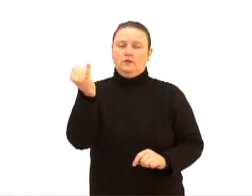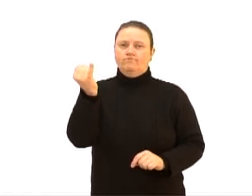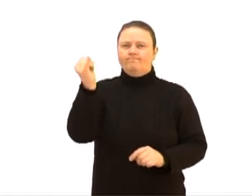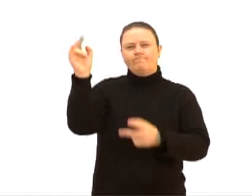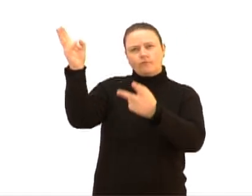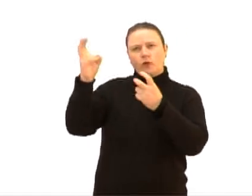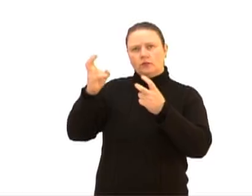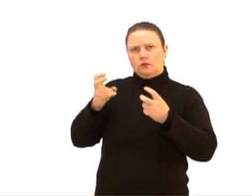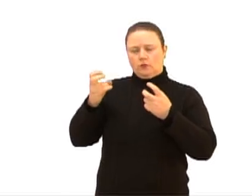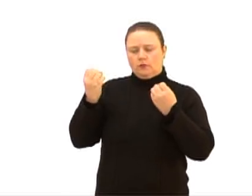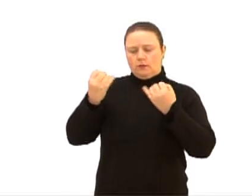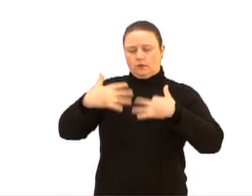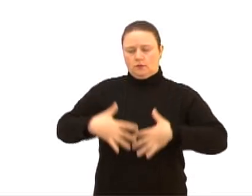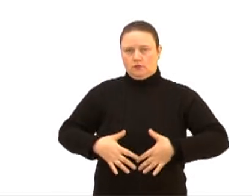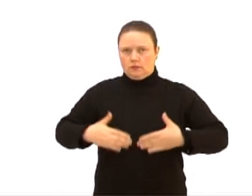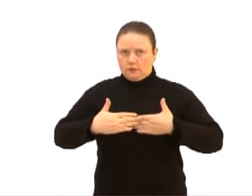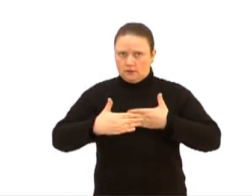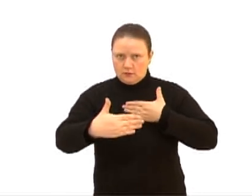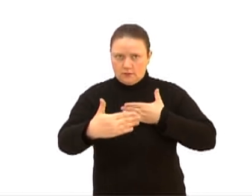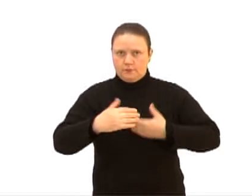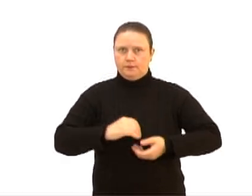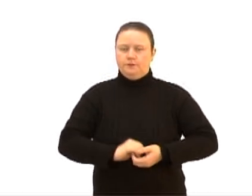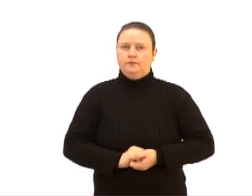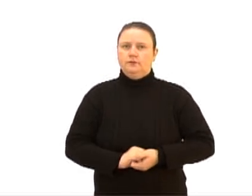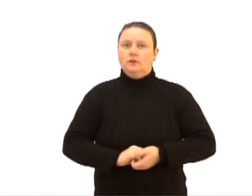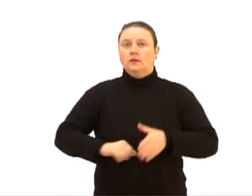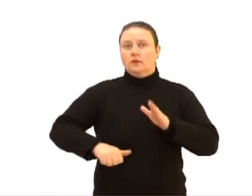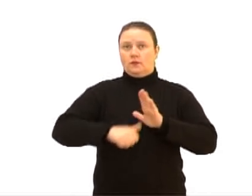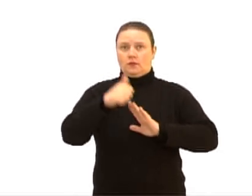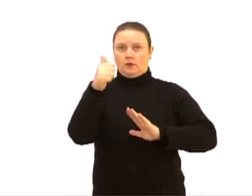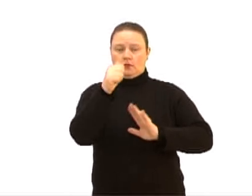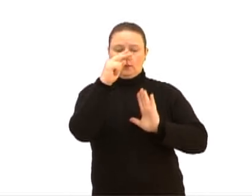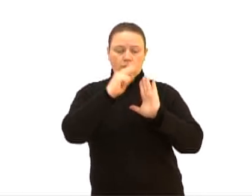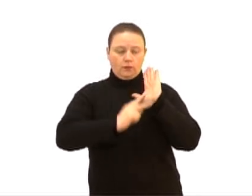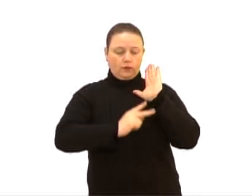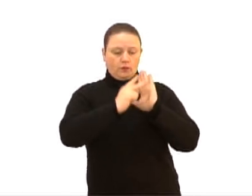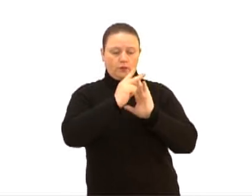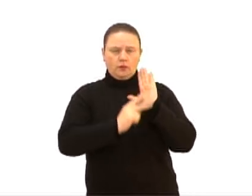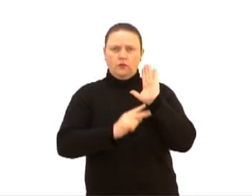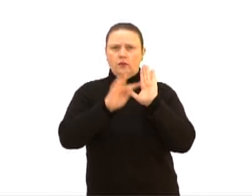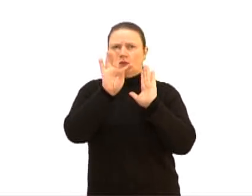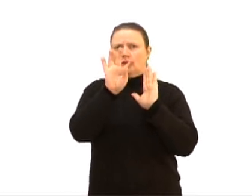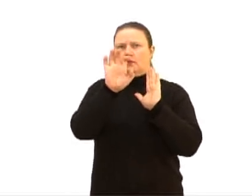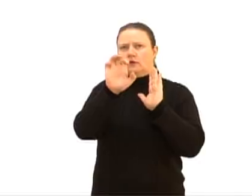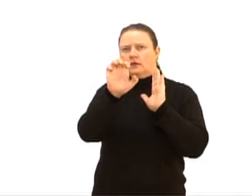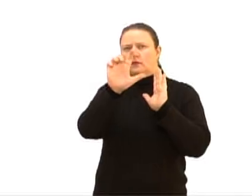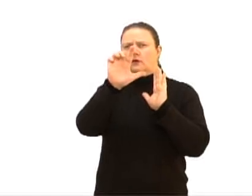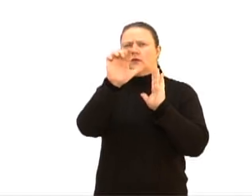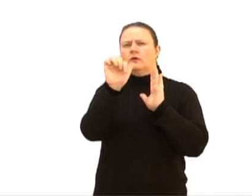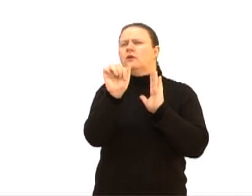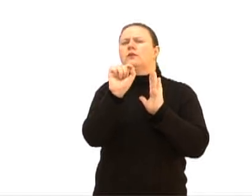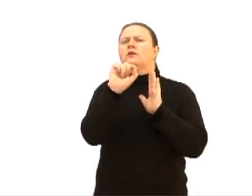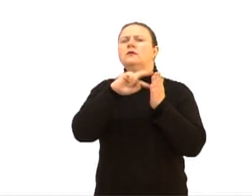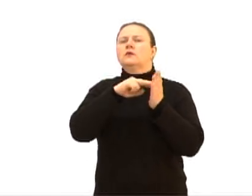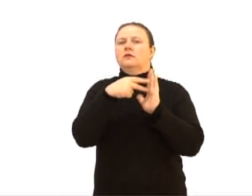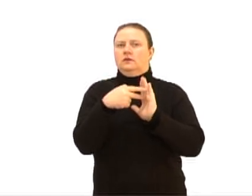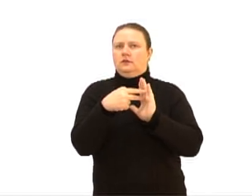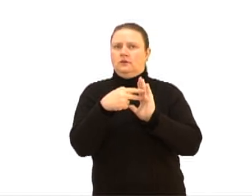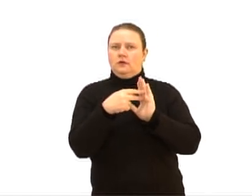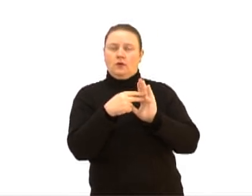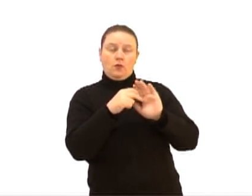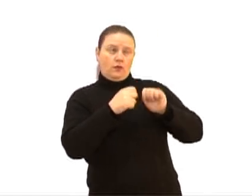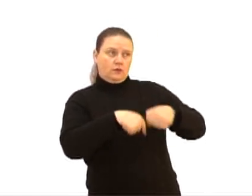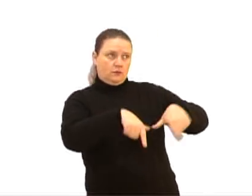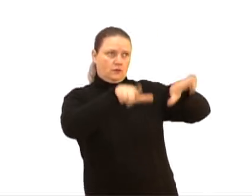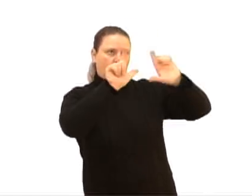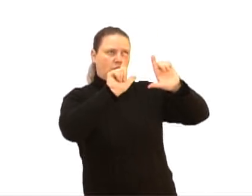ser trabalhado hoje. Um deles, nós vamos fazer a leitura de uma tela. O que é essa tela? É uma pintura, certo?